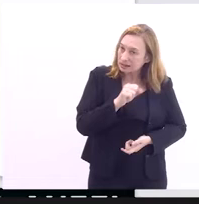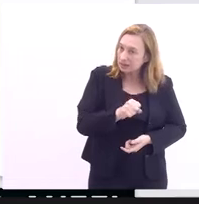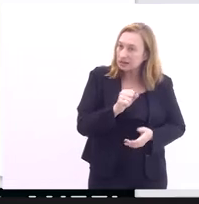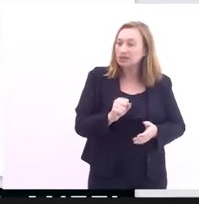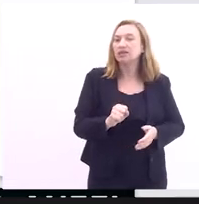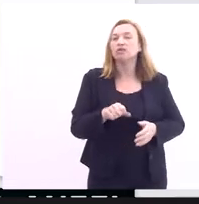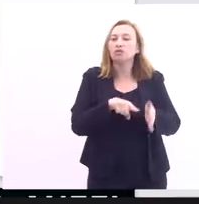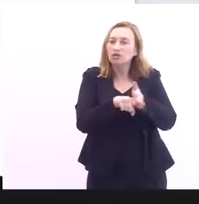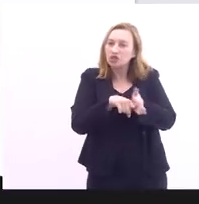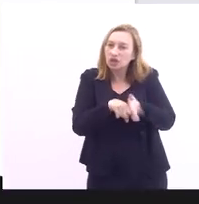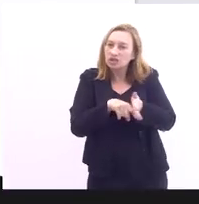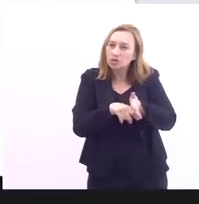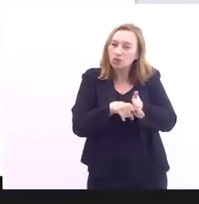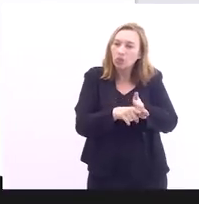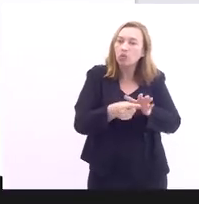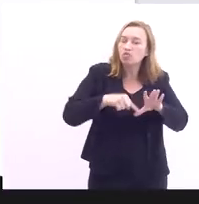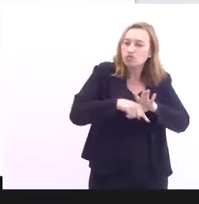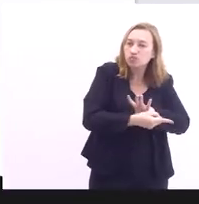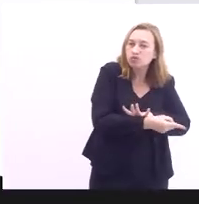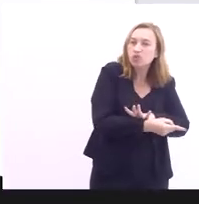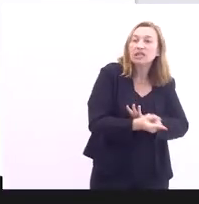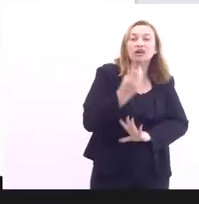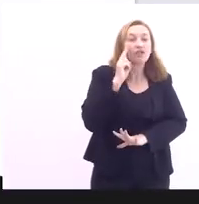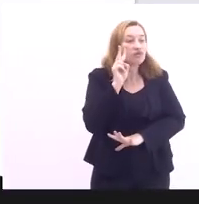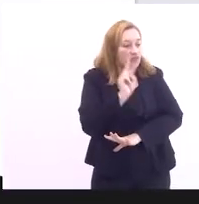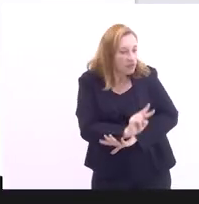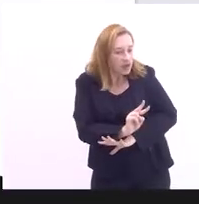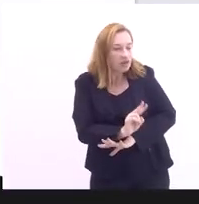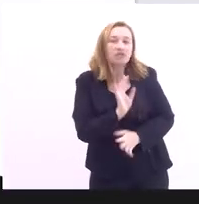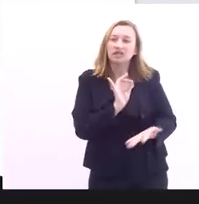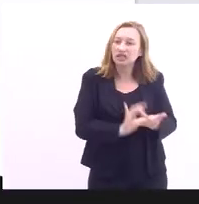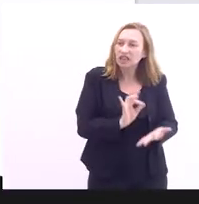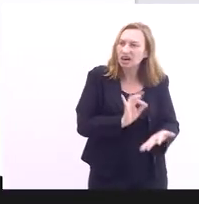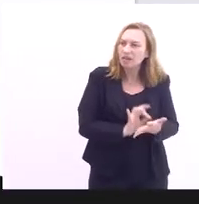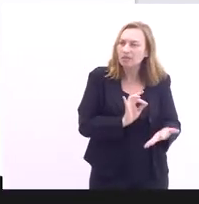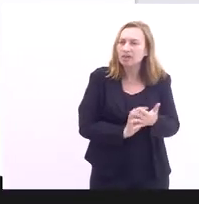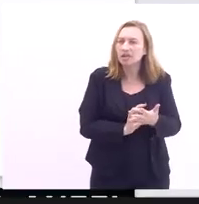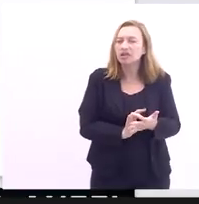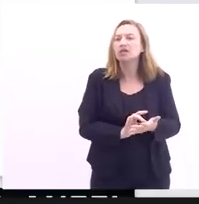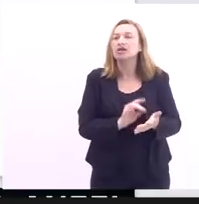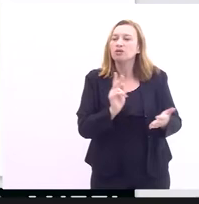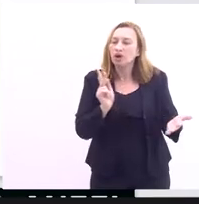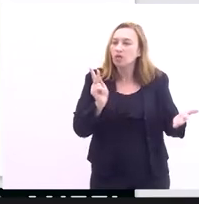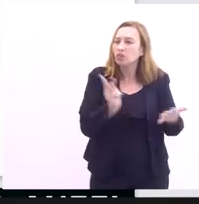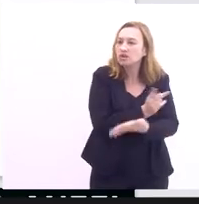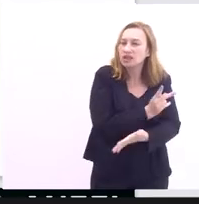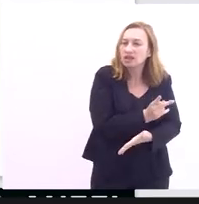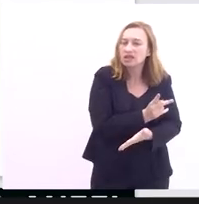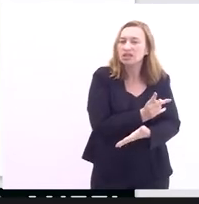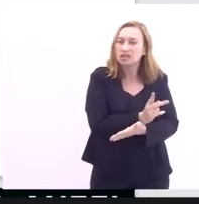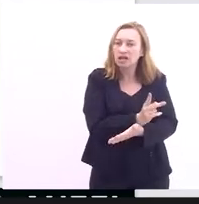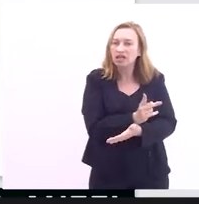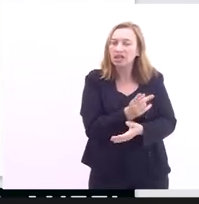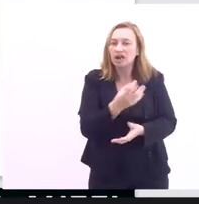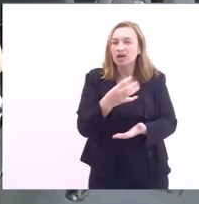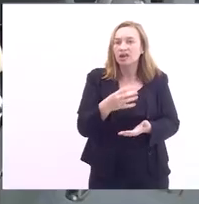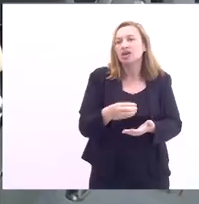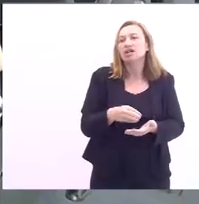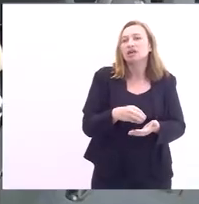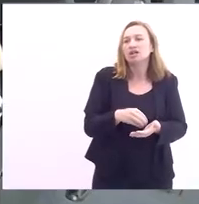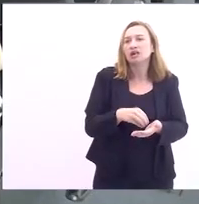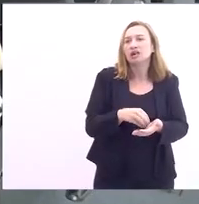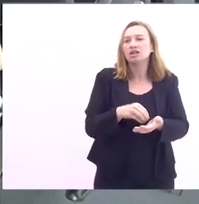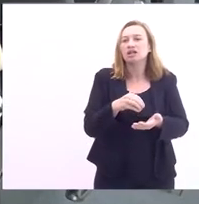ação fiscalizadora, onde vai lá e olha realmente a não conformidade específica que ocorreu, aplica-se a penalidade, e